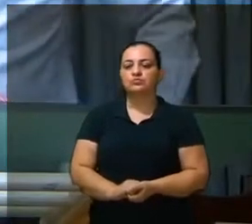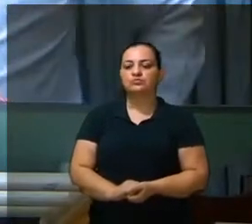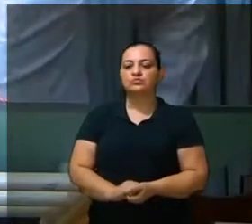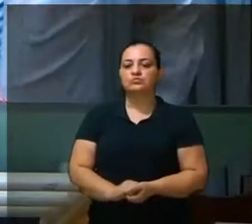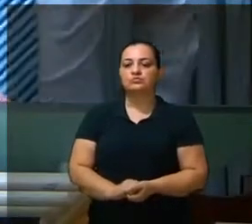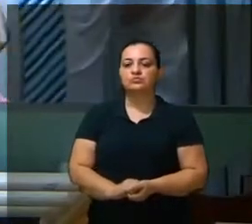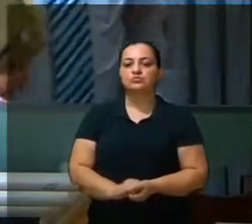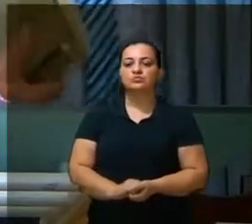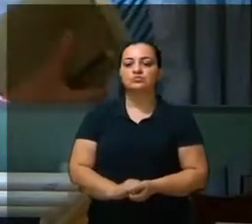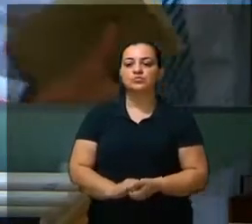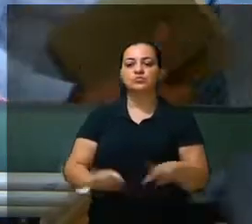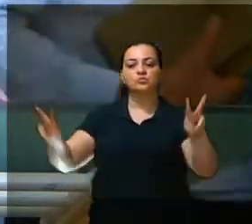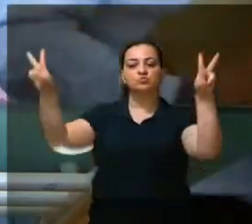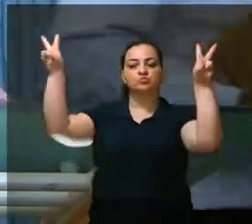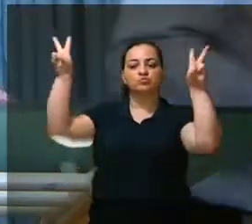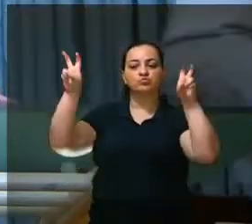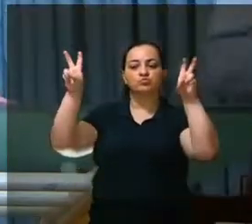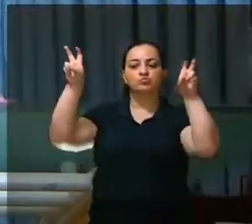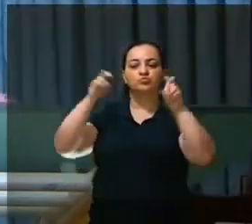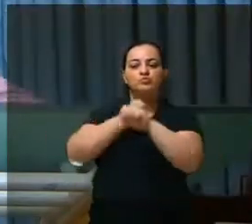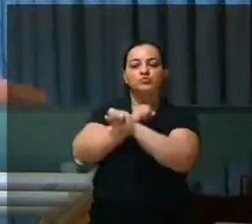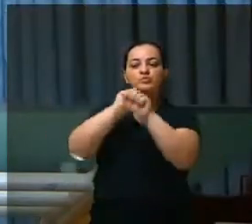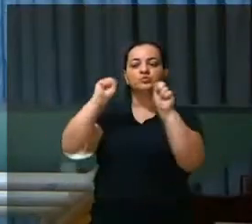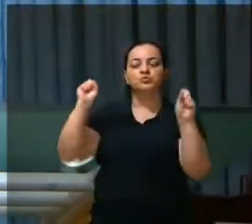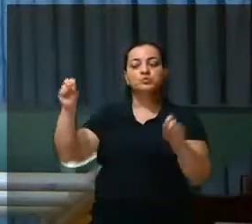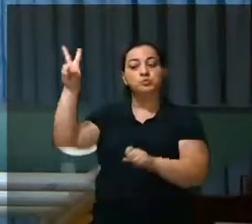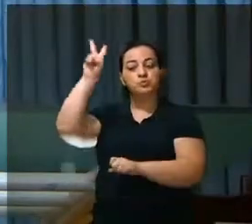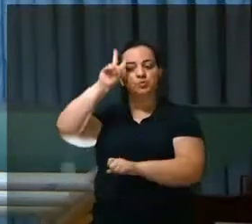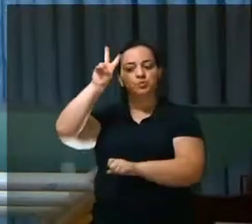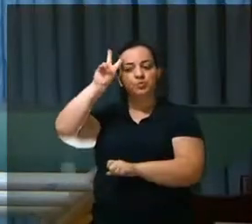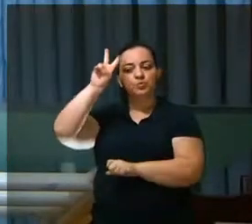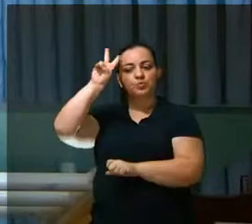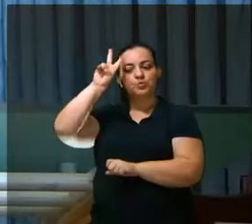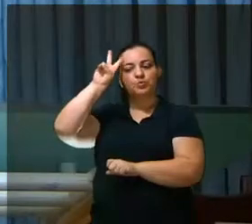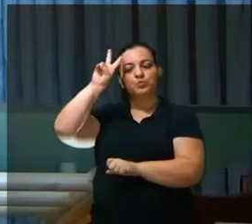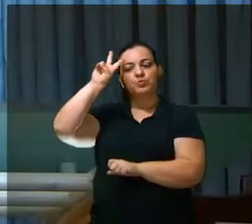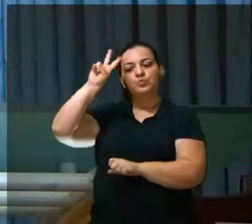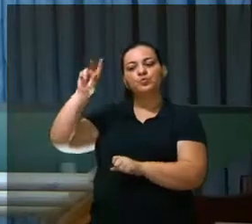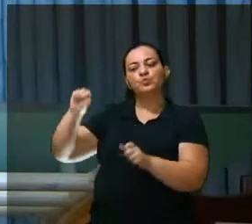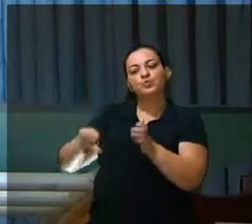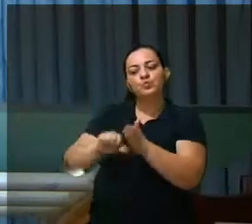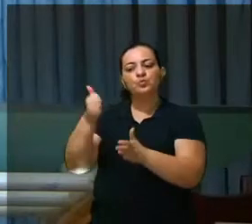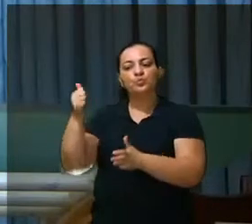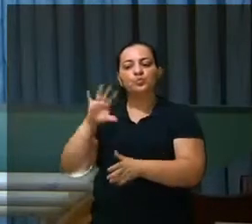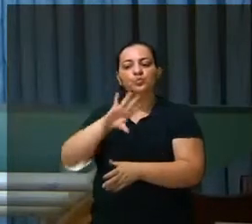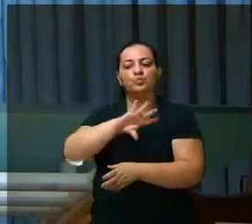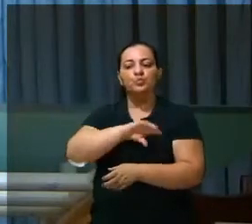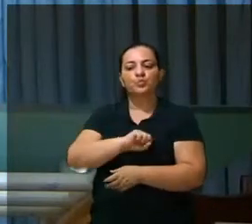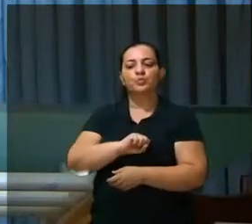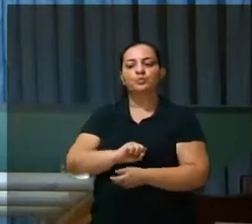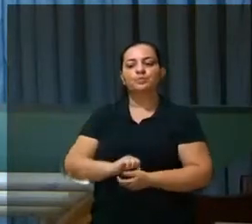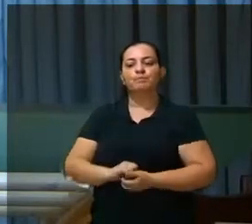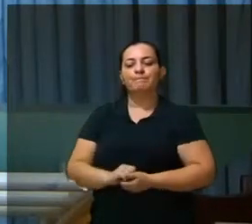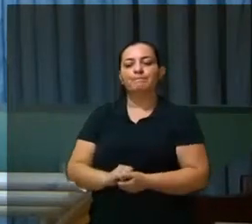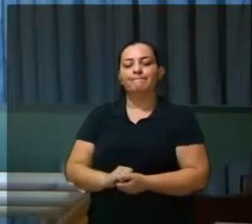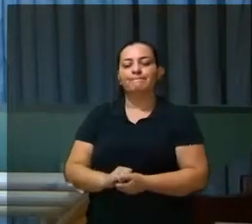o tema desta manhã e lembra-te do teu primeiro amor